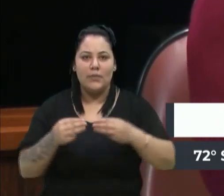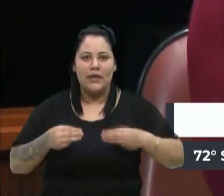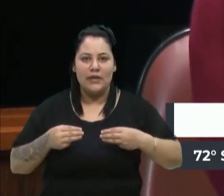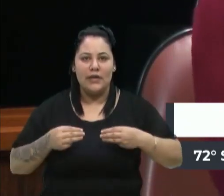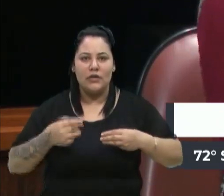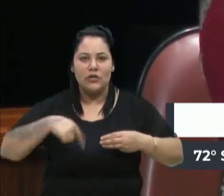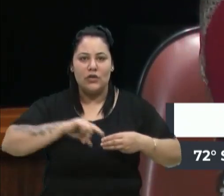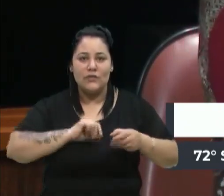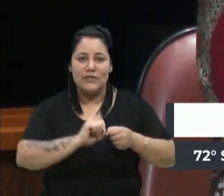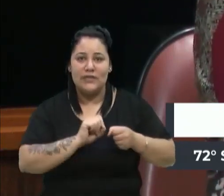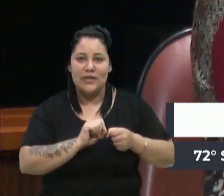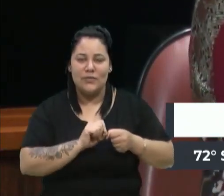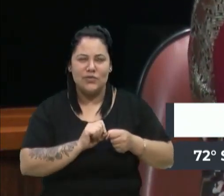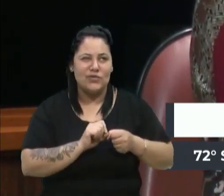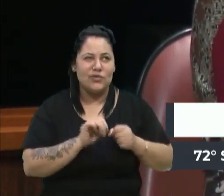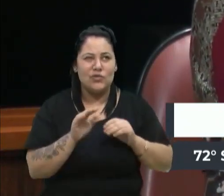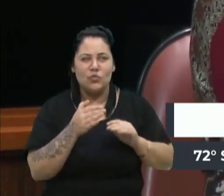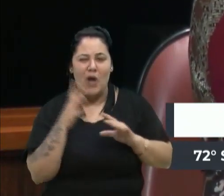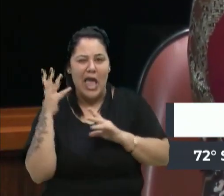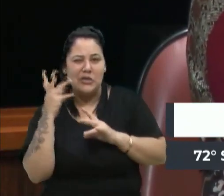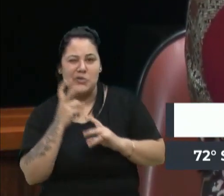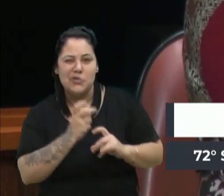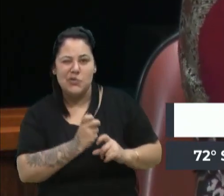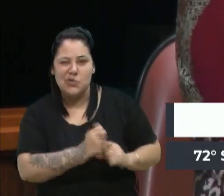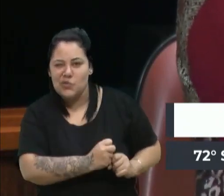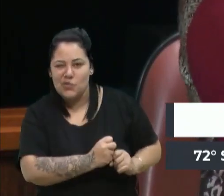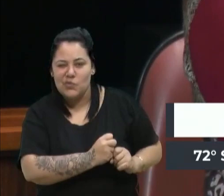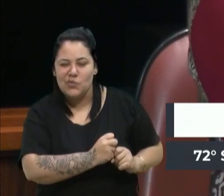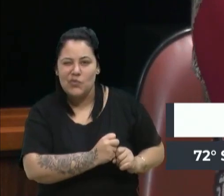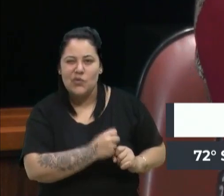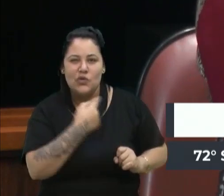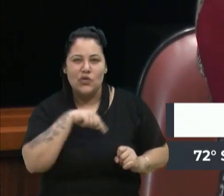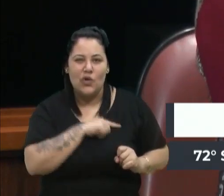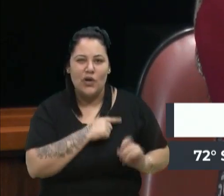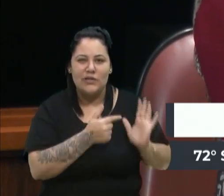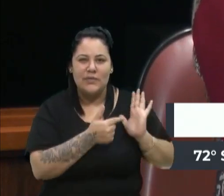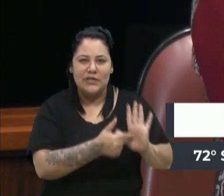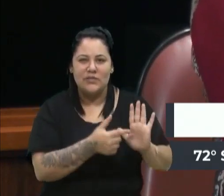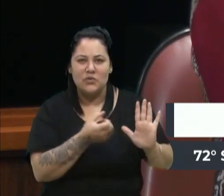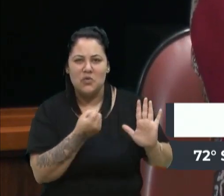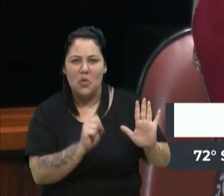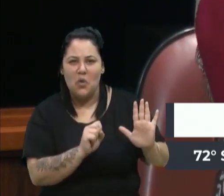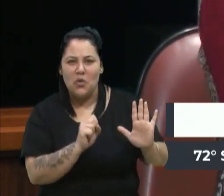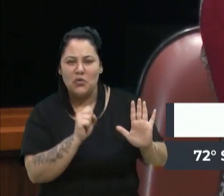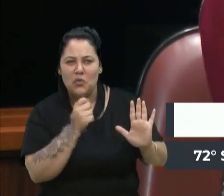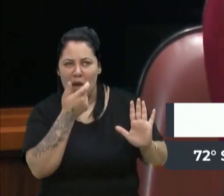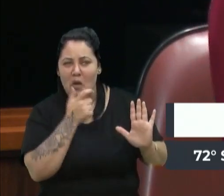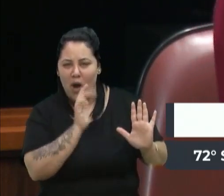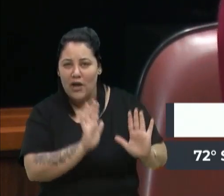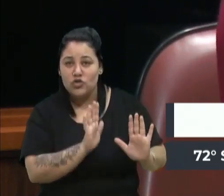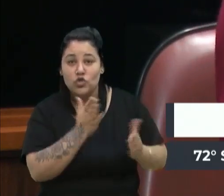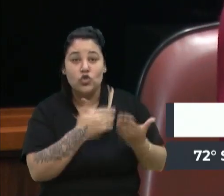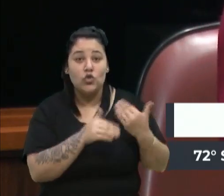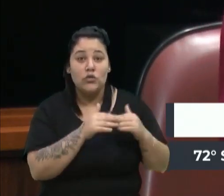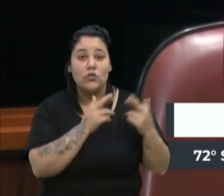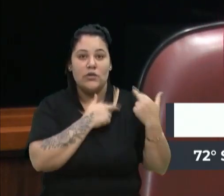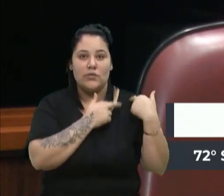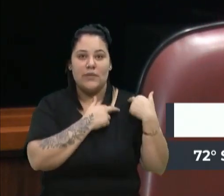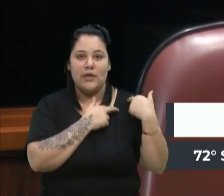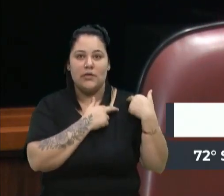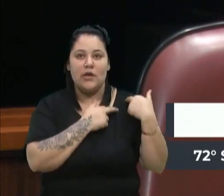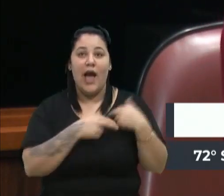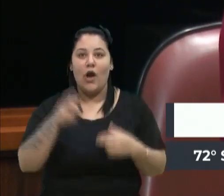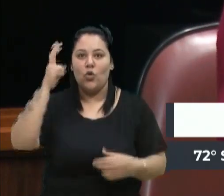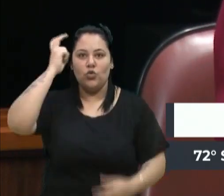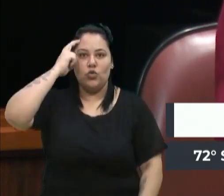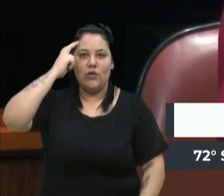síntese, apresentamos 6 ou 8, se eu não me engano. Tudo com responsabilidade. A cultura, por exemplo, Não